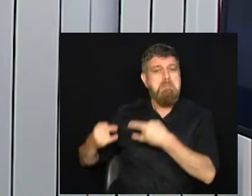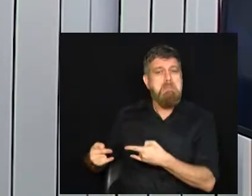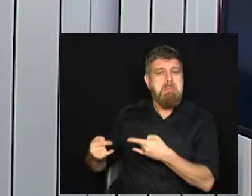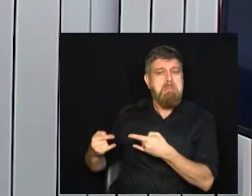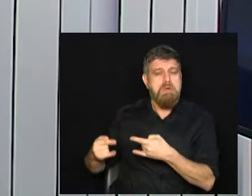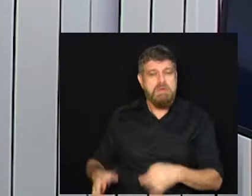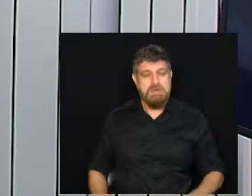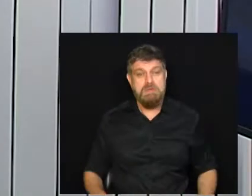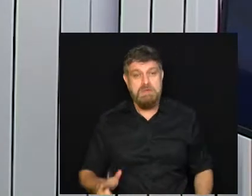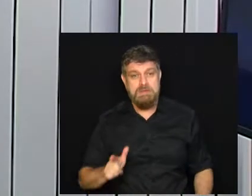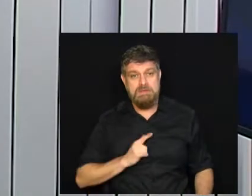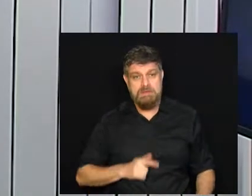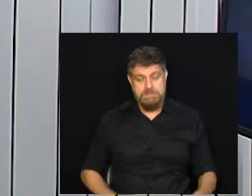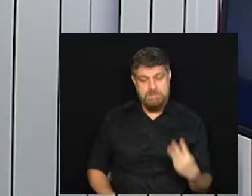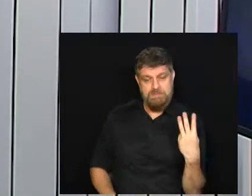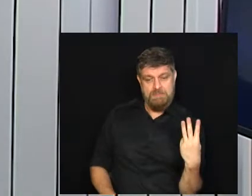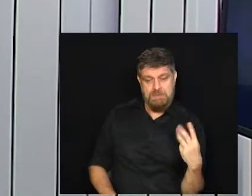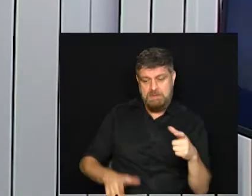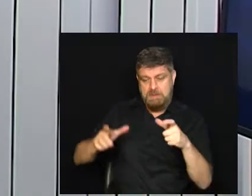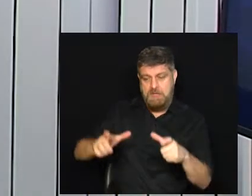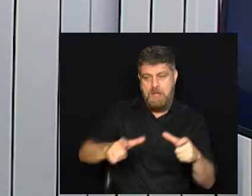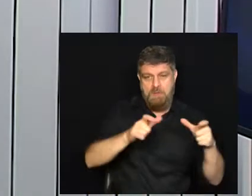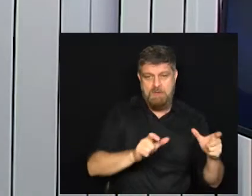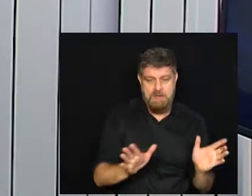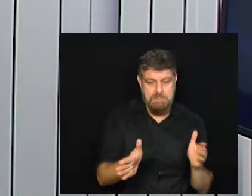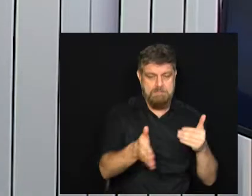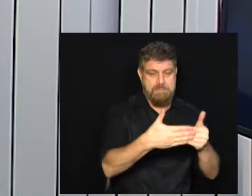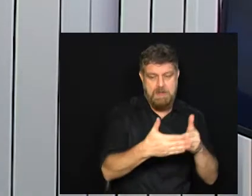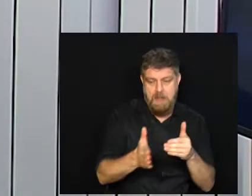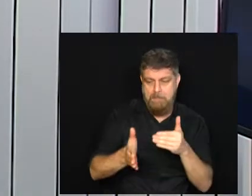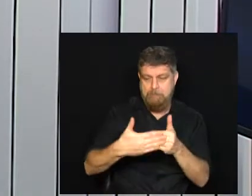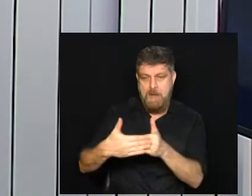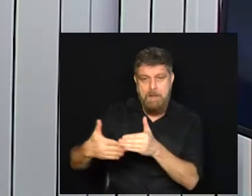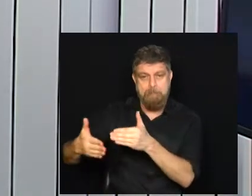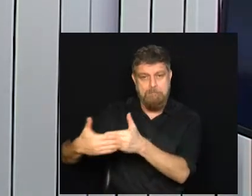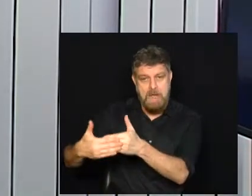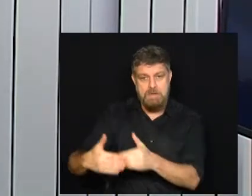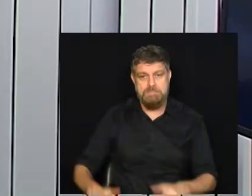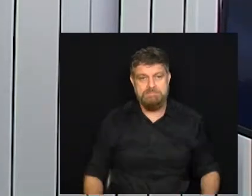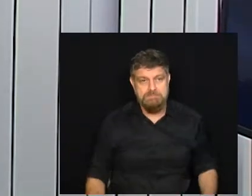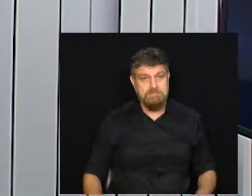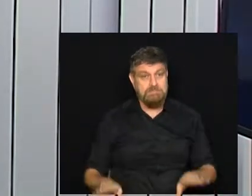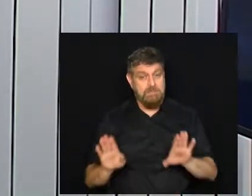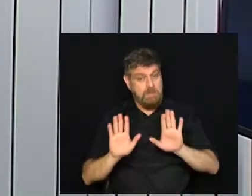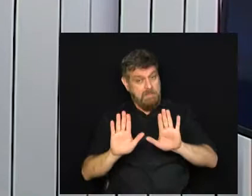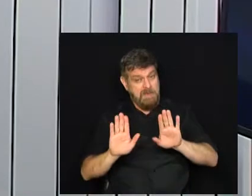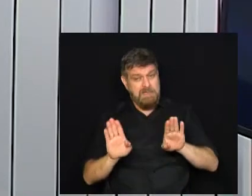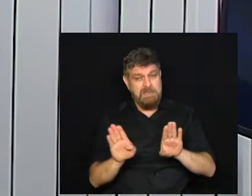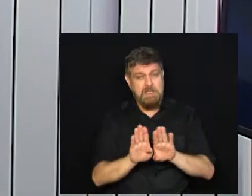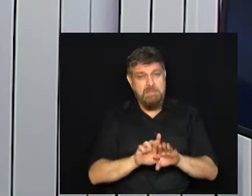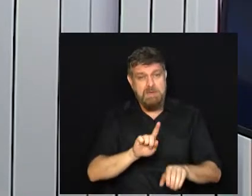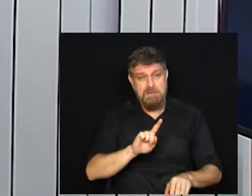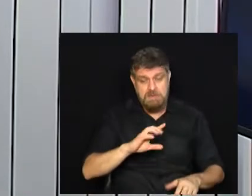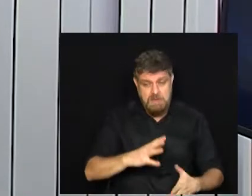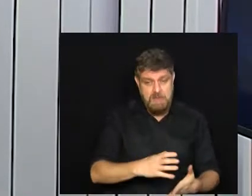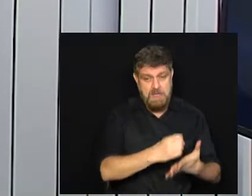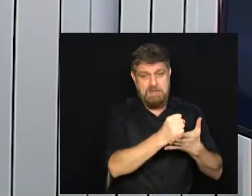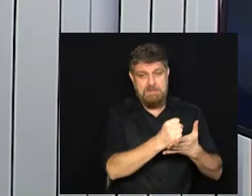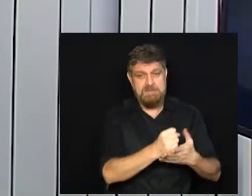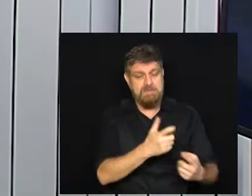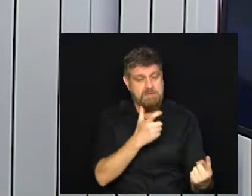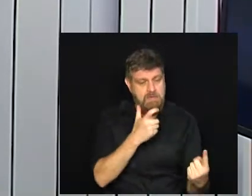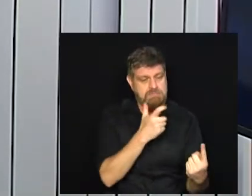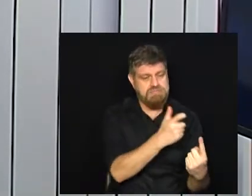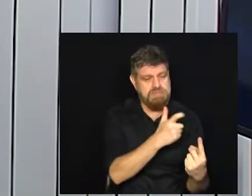máscaras. E 3 estabelecimentos foram fechados. Por outro lado, o que vai nos salvar é a